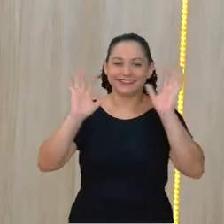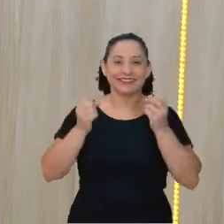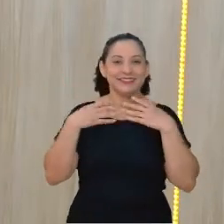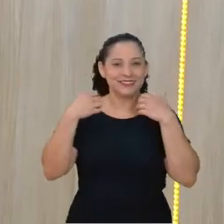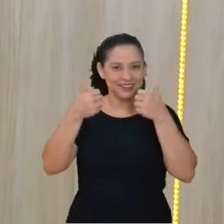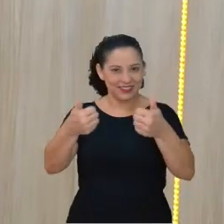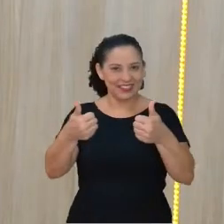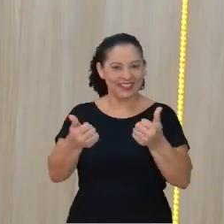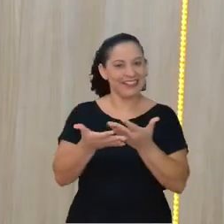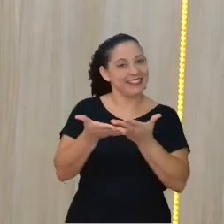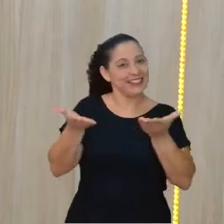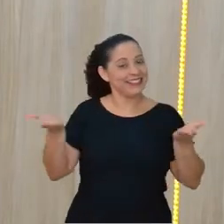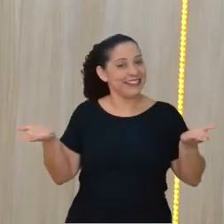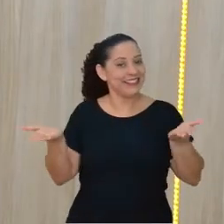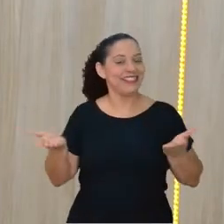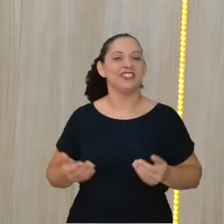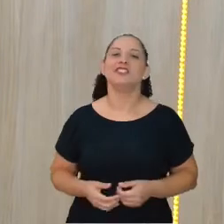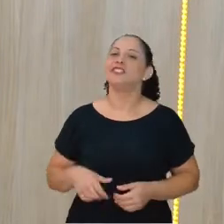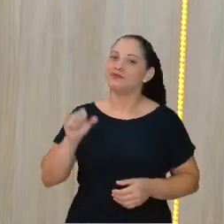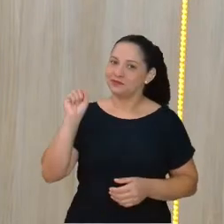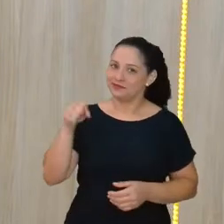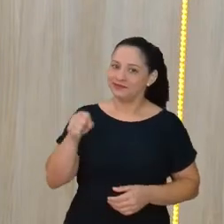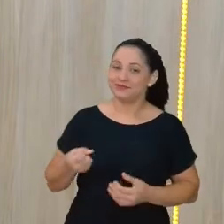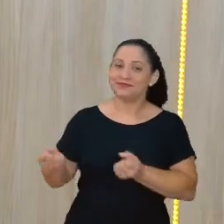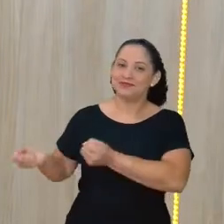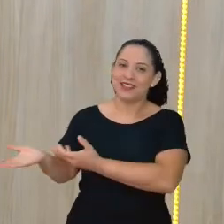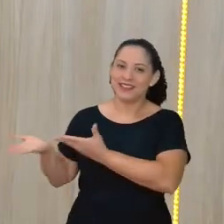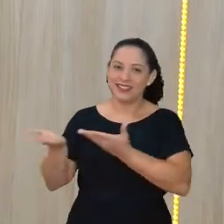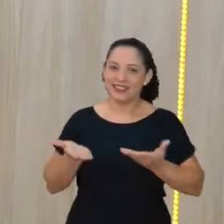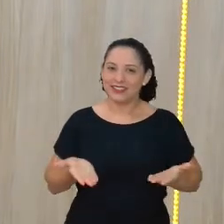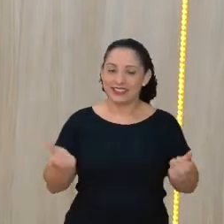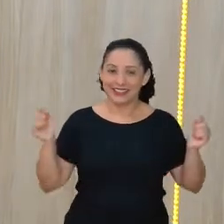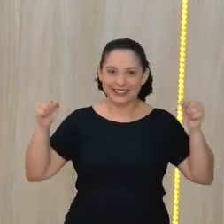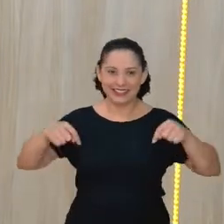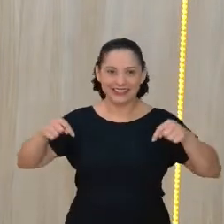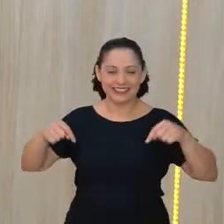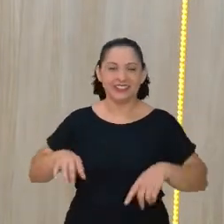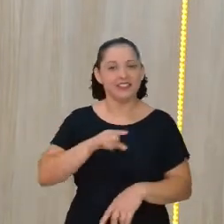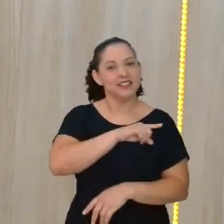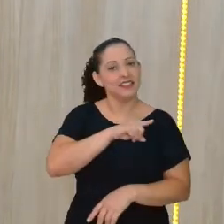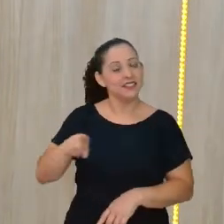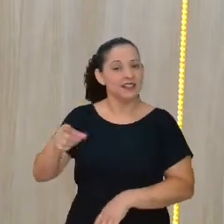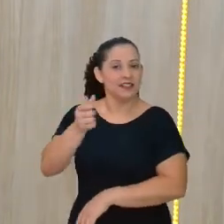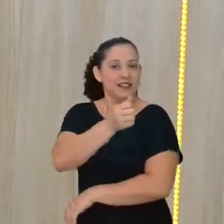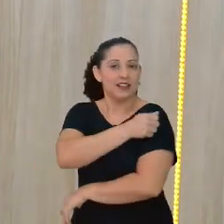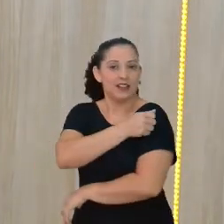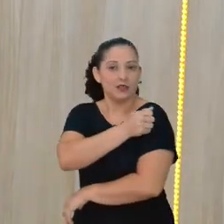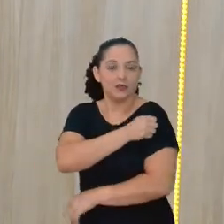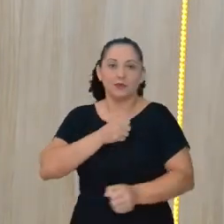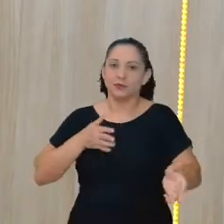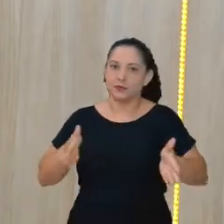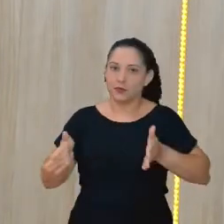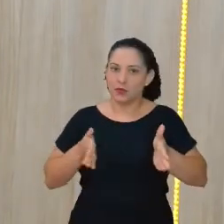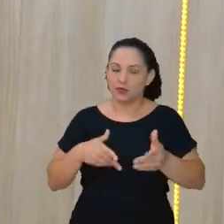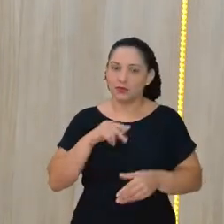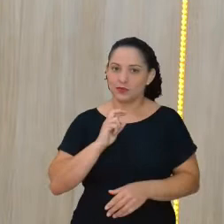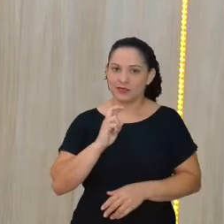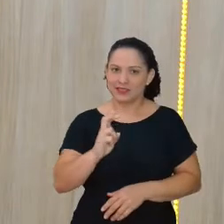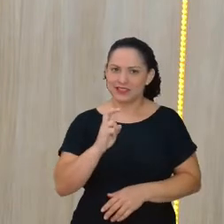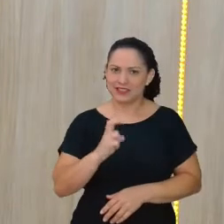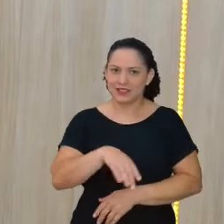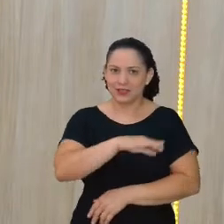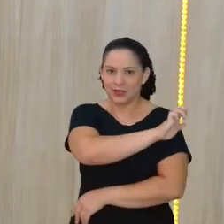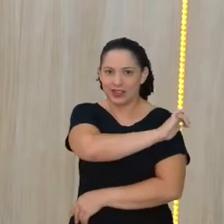bem com vocês? Eu espero que sim, seja bem-vindo e bem-vinda aí, você que é estudante do módulo 5 da Educação